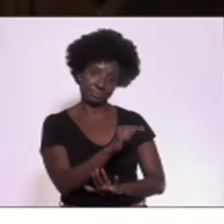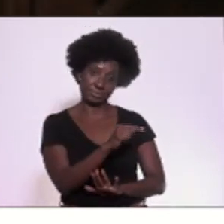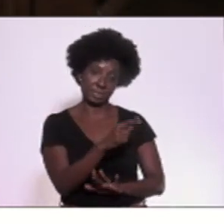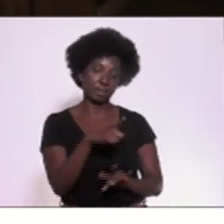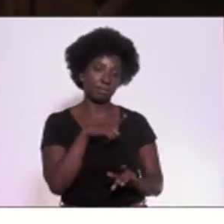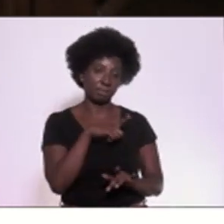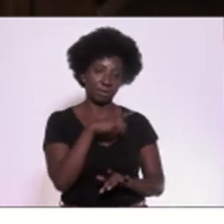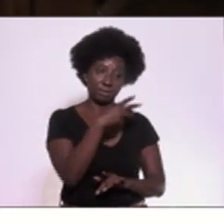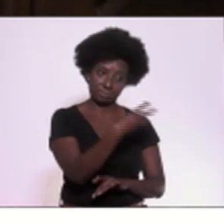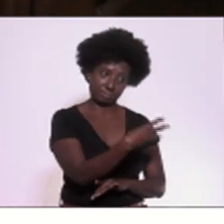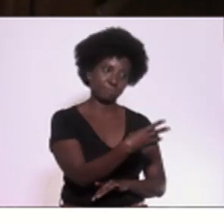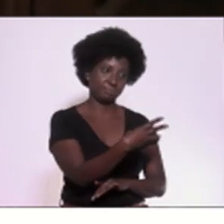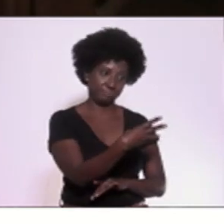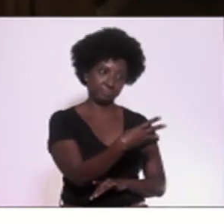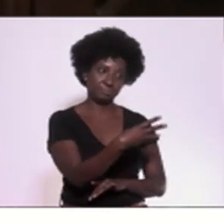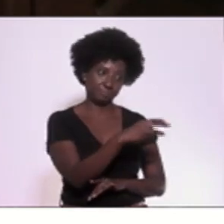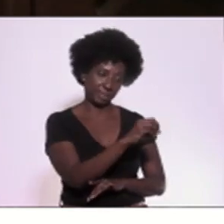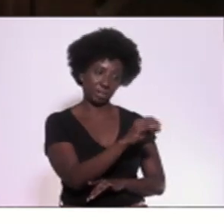30 e poucos.